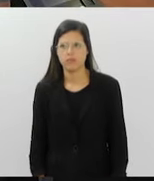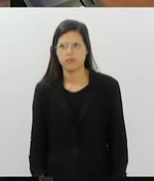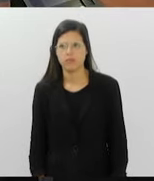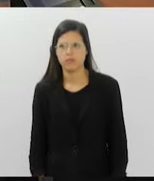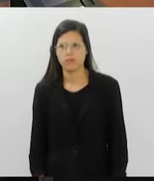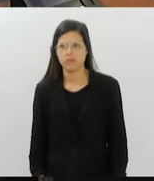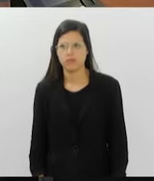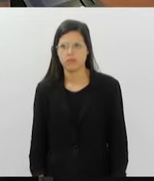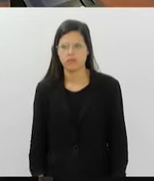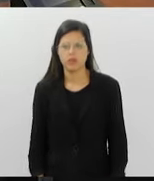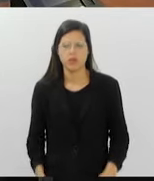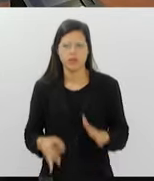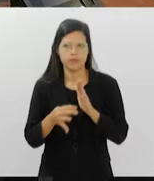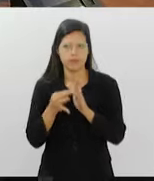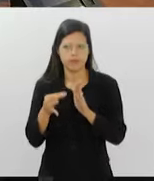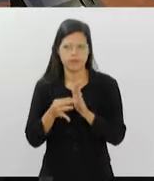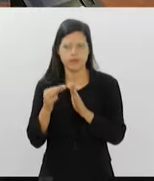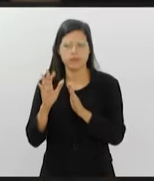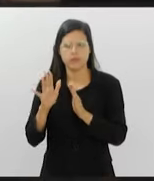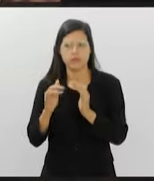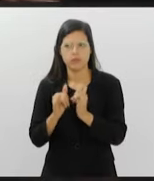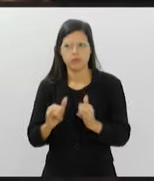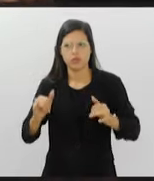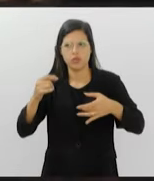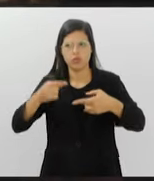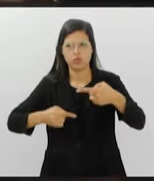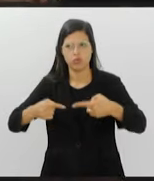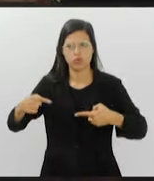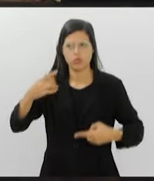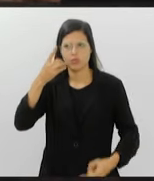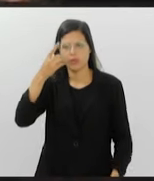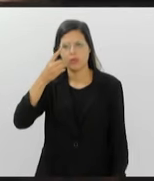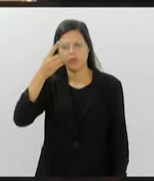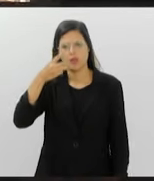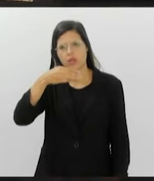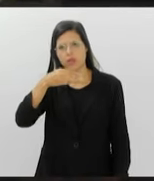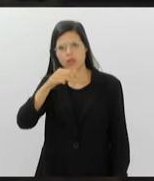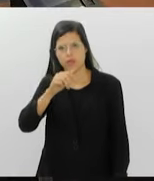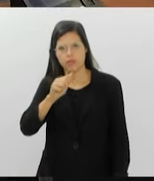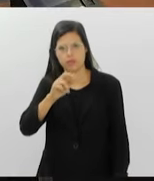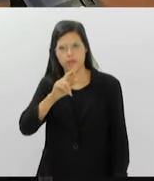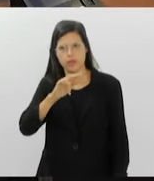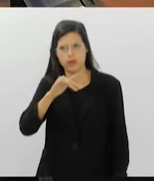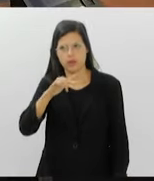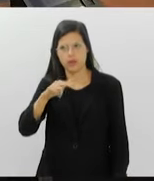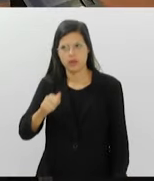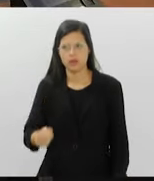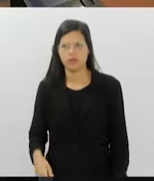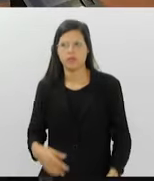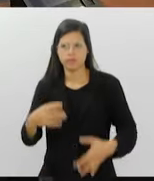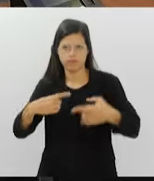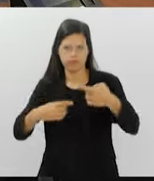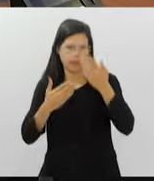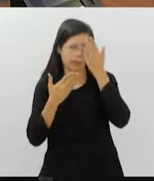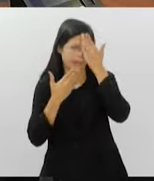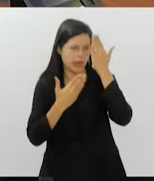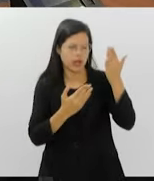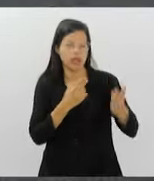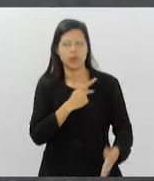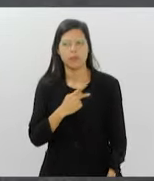Com os pareceres emitidos, em discussão. Deputada Marina, do MST, para discutir. Obrigada, presidente.